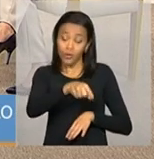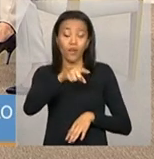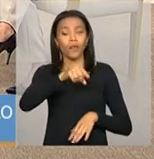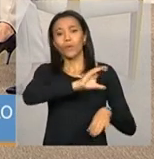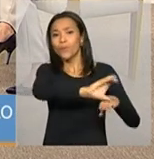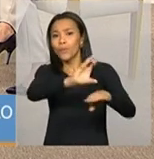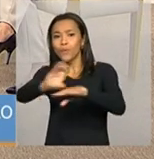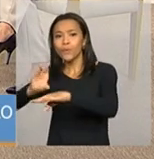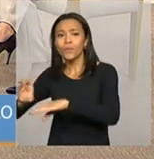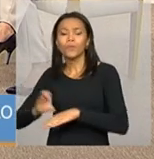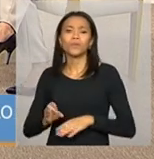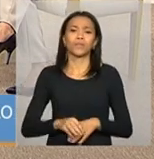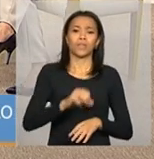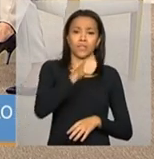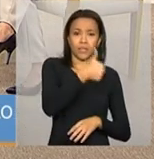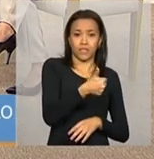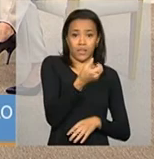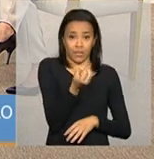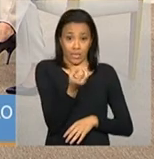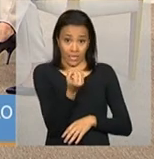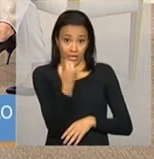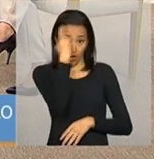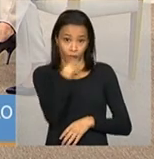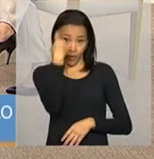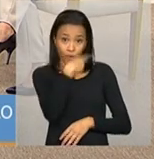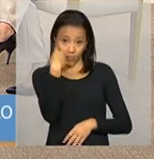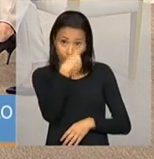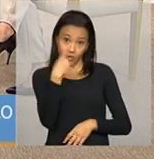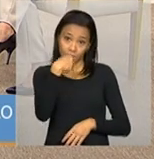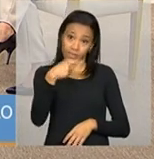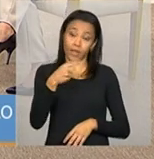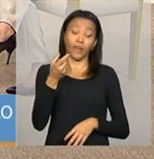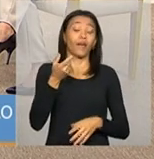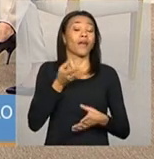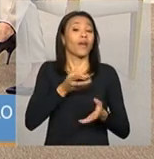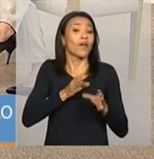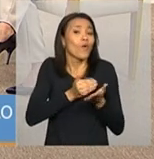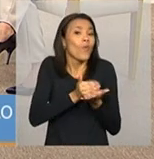no mínimo, 160 horas, no caso de cursos de formação inicial e